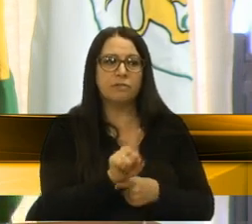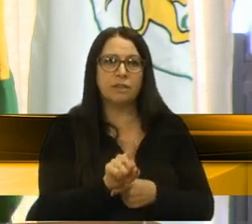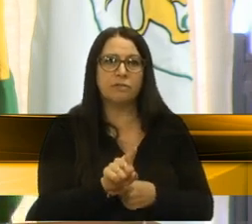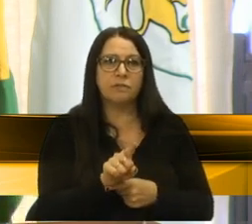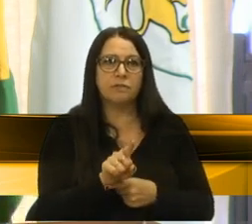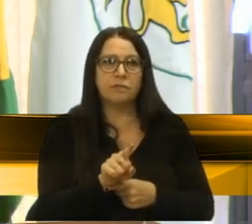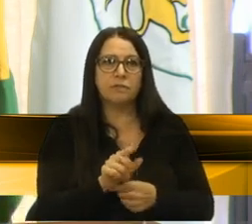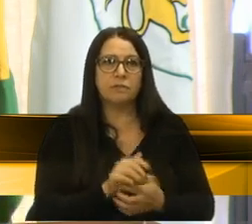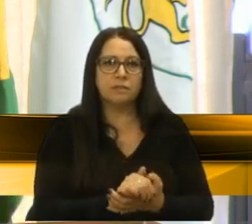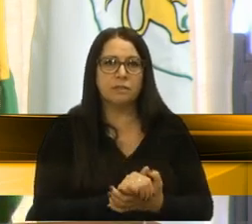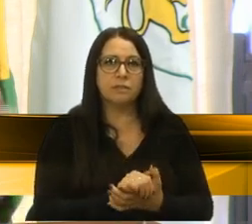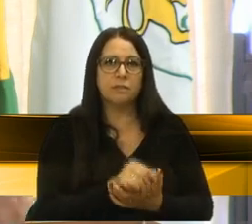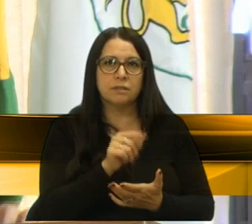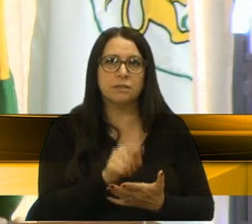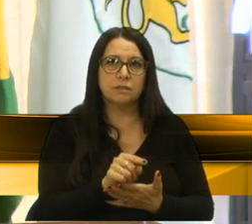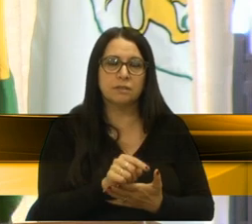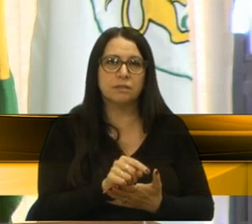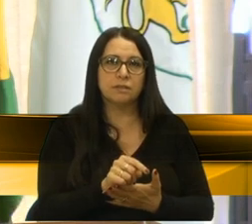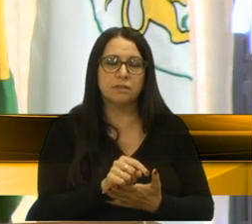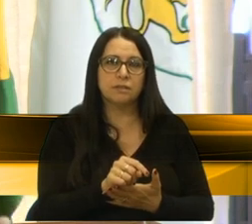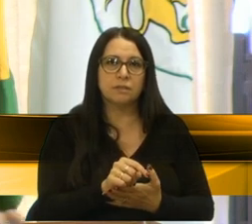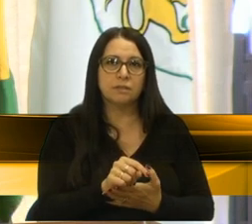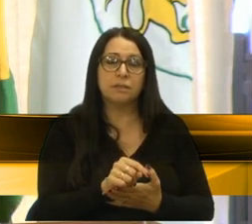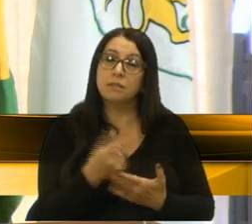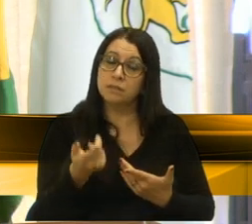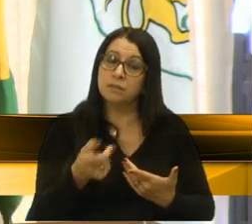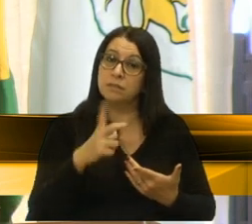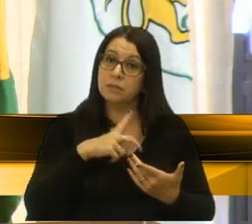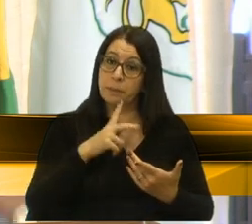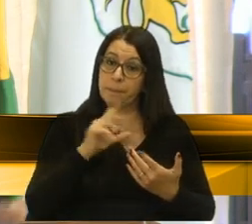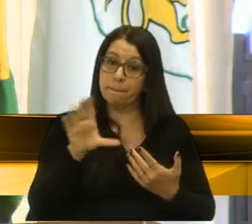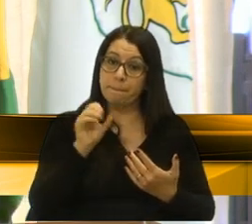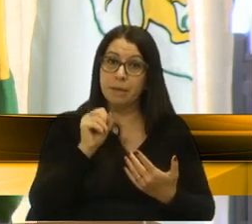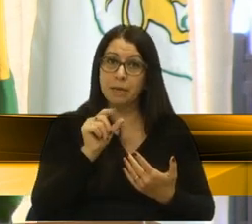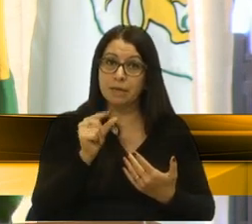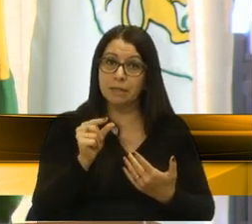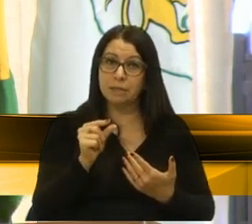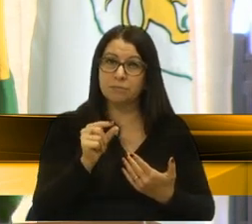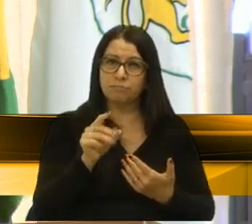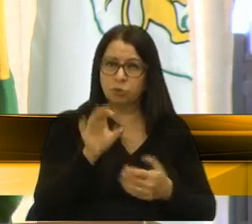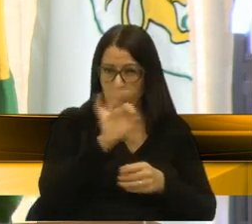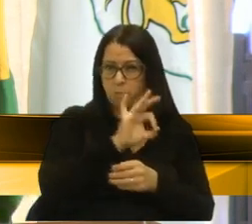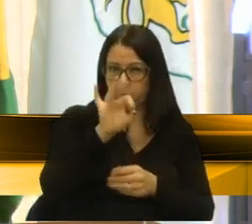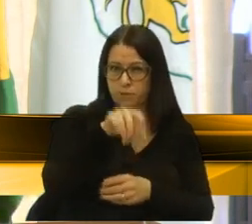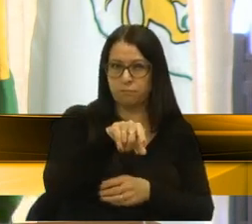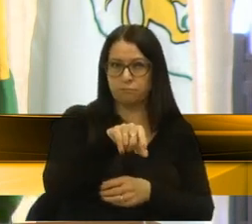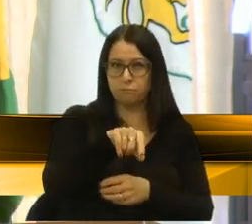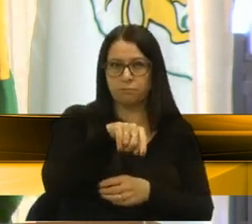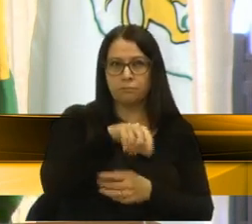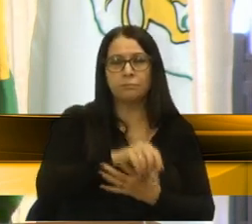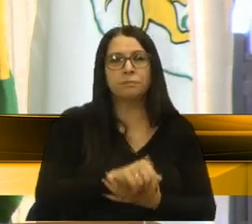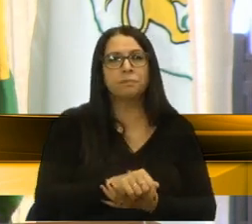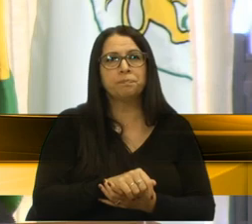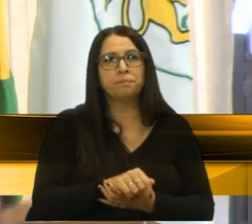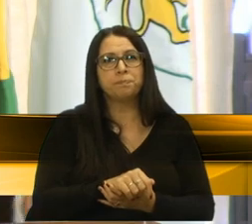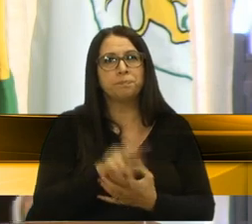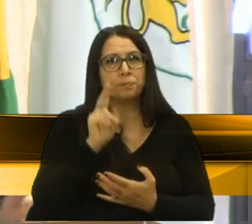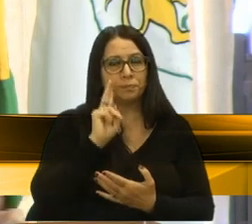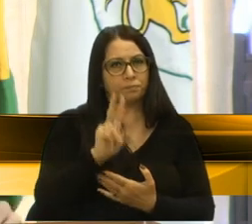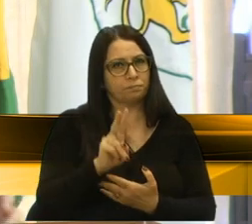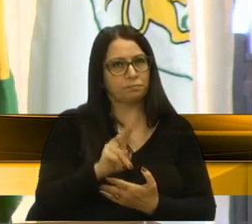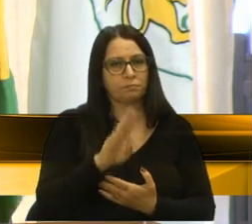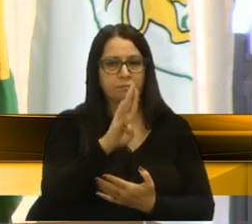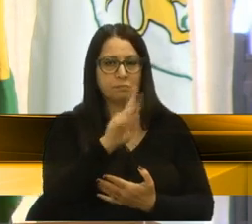positivo, porque não vai ser feito. Então, se nós pegar por proporção aqui, a gente vê que